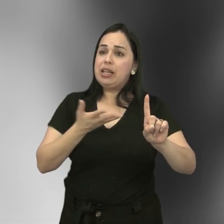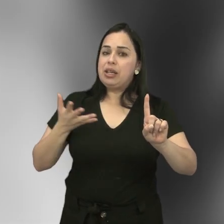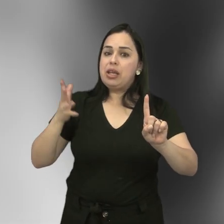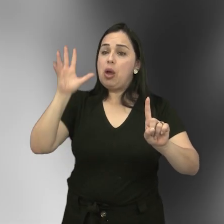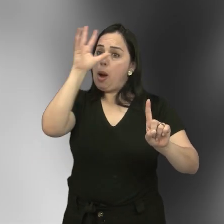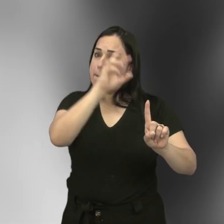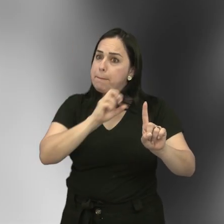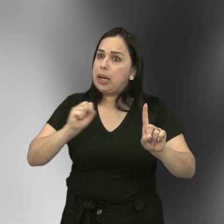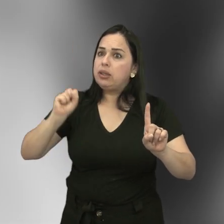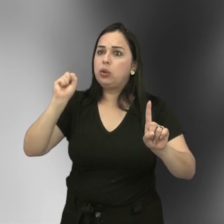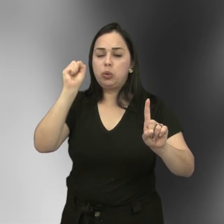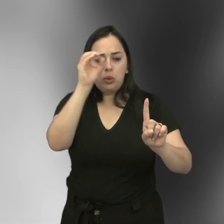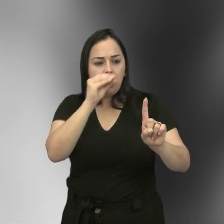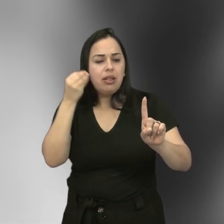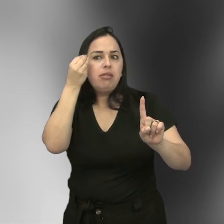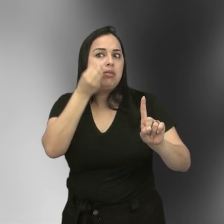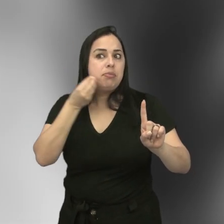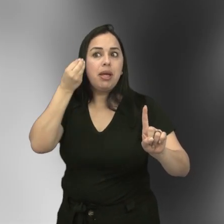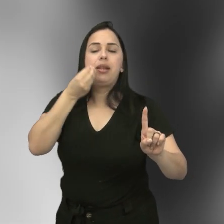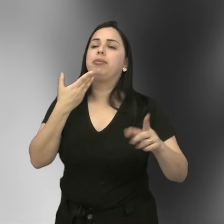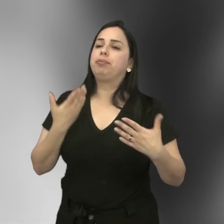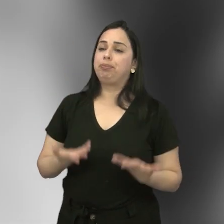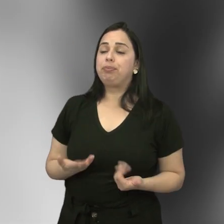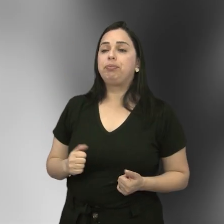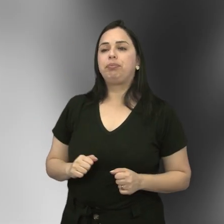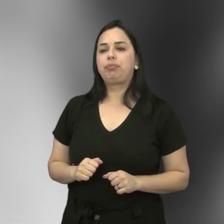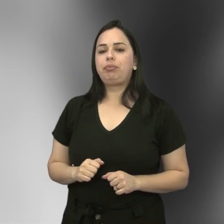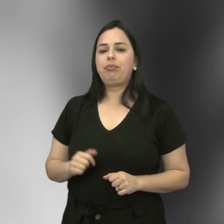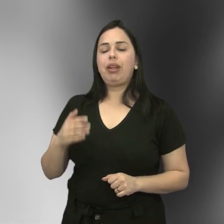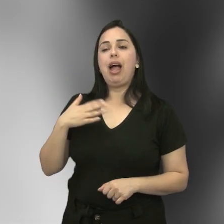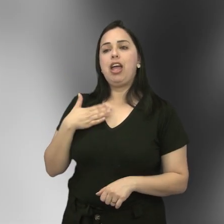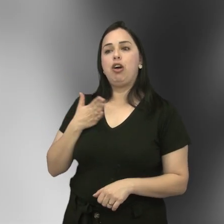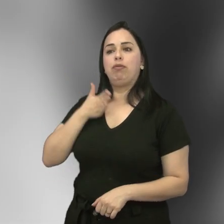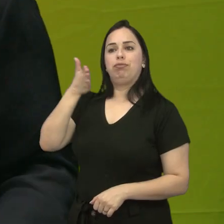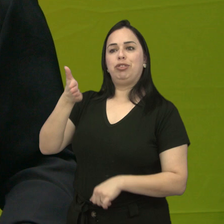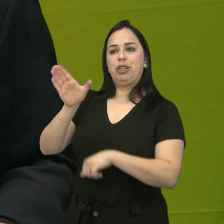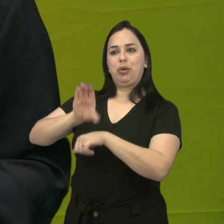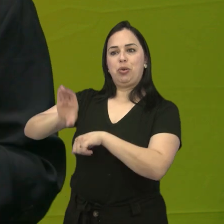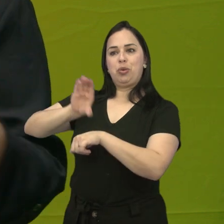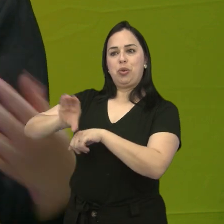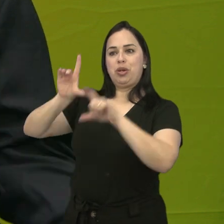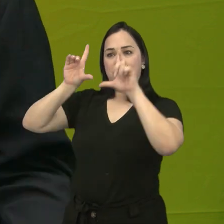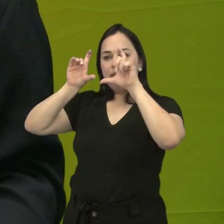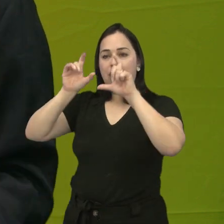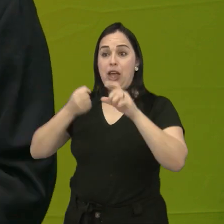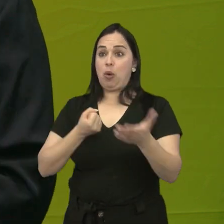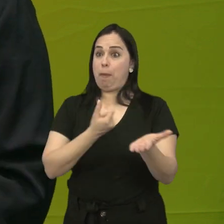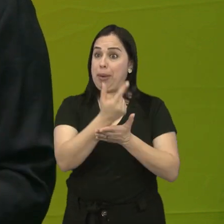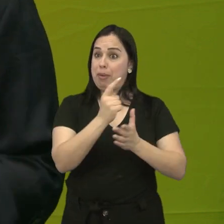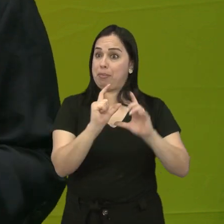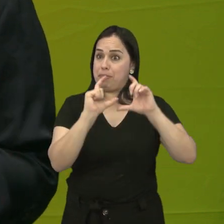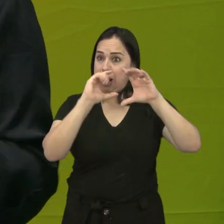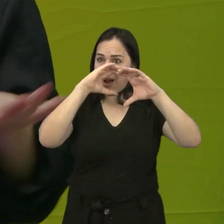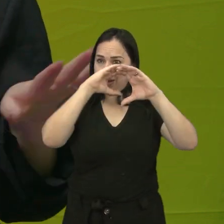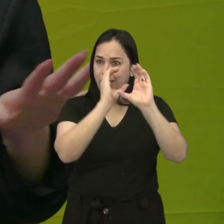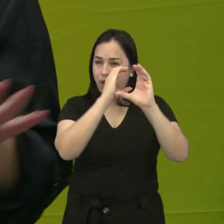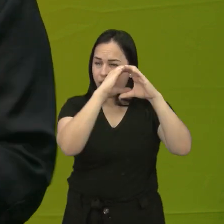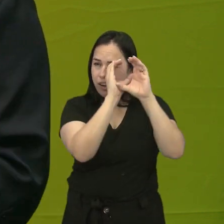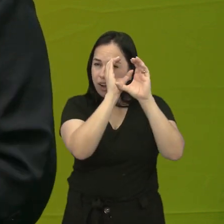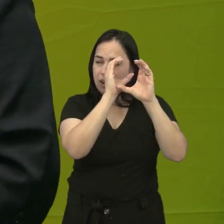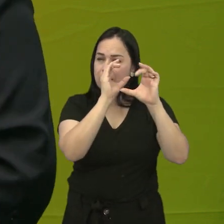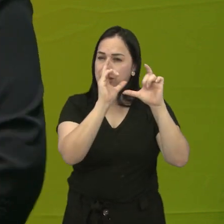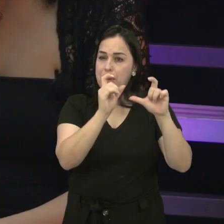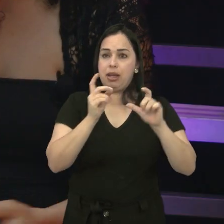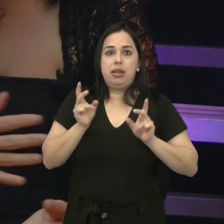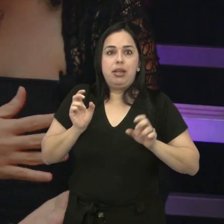essas trocas, né? Com essas vivências. E daí eu resolvi fazer um curso de fotografia, comprei uma primeira câmera e não parei mais desde